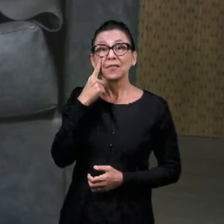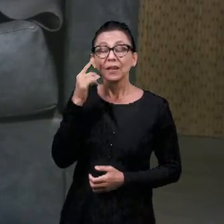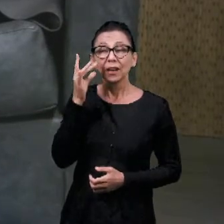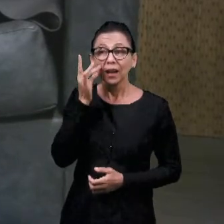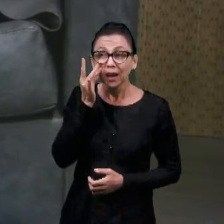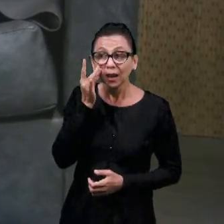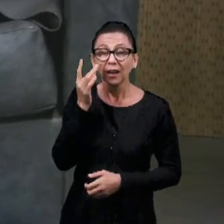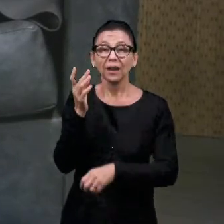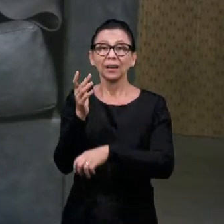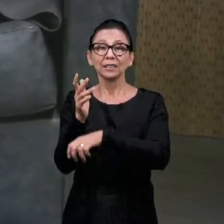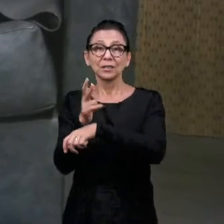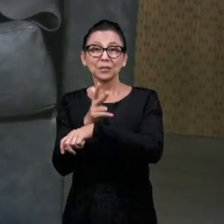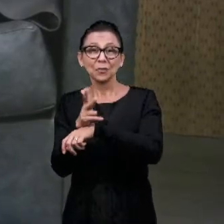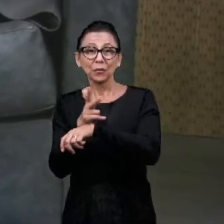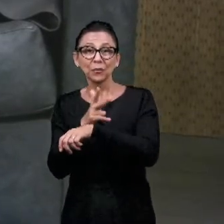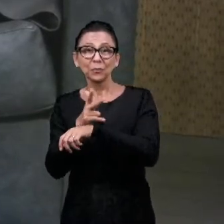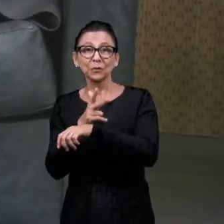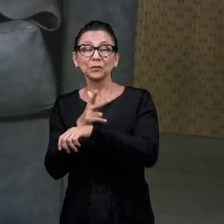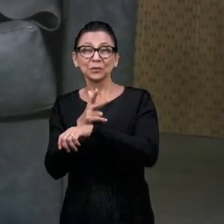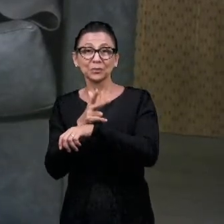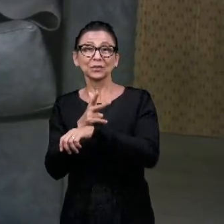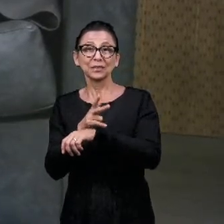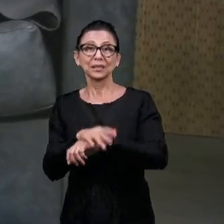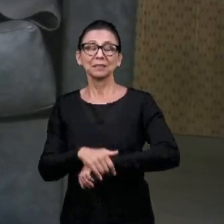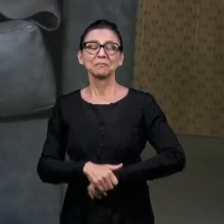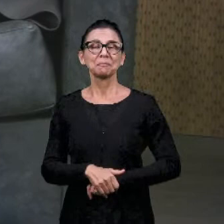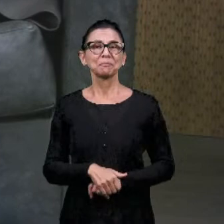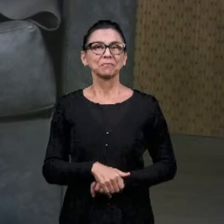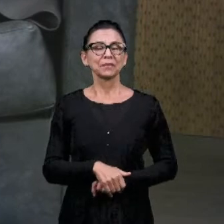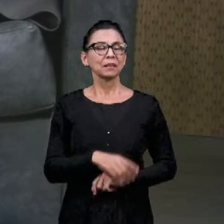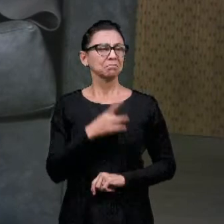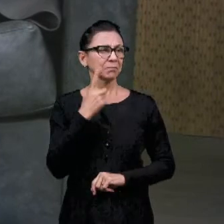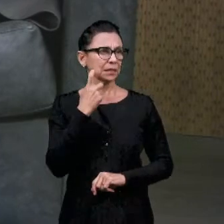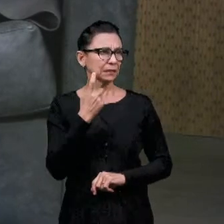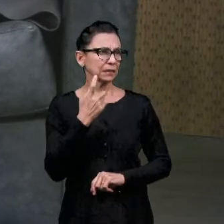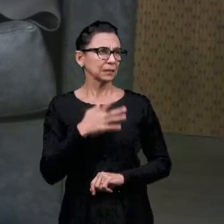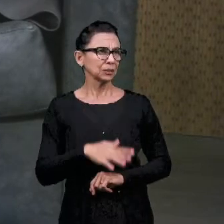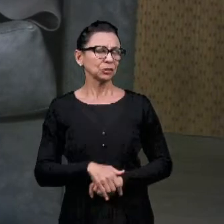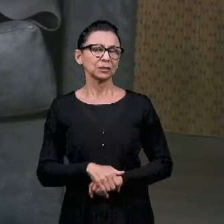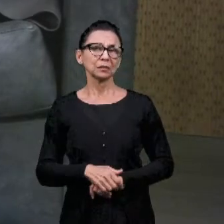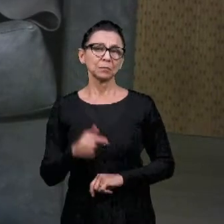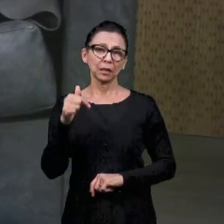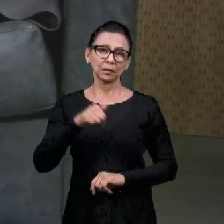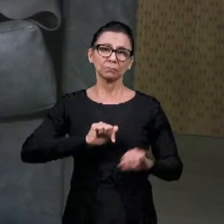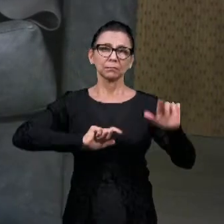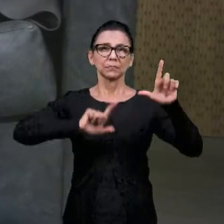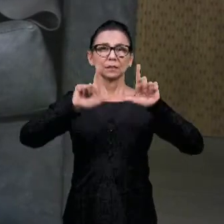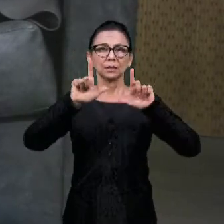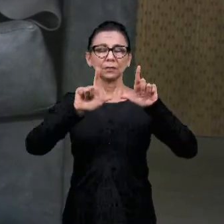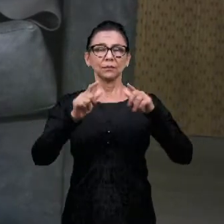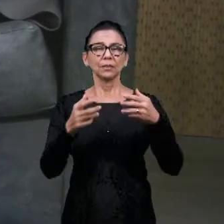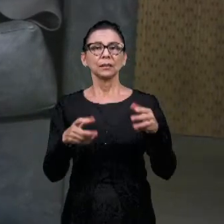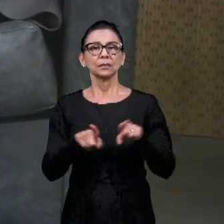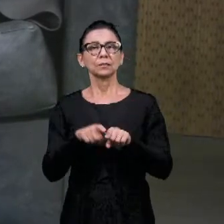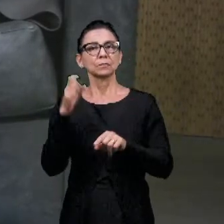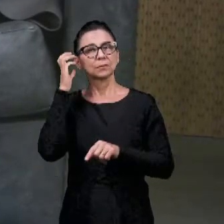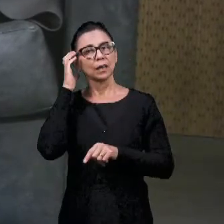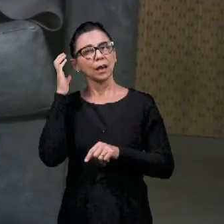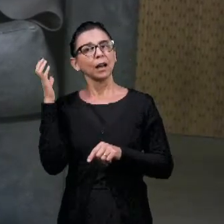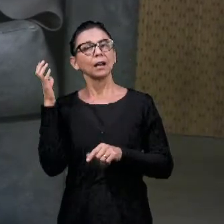em casa e tal. Querem vir aqui ver o interessante. Estúdio de rádio, estúdio de televisão, que a gente está aqui agora. Então a